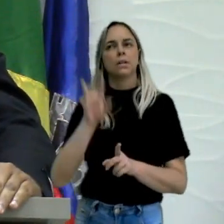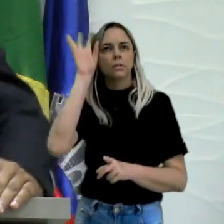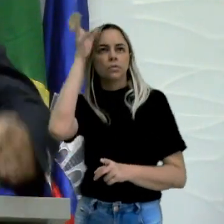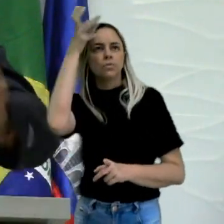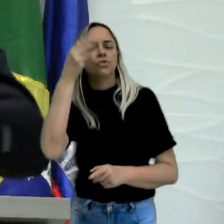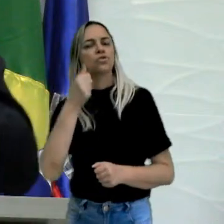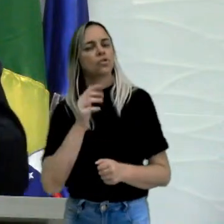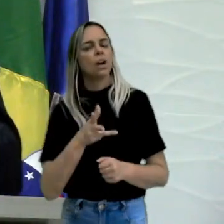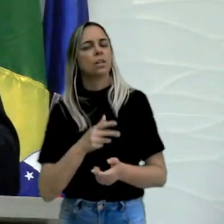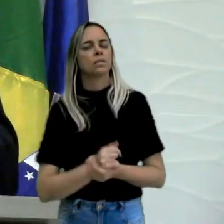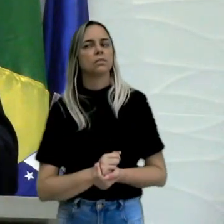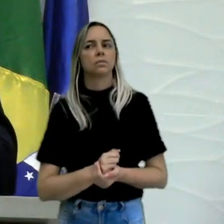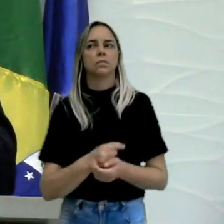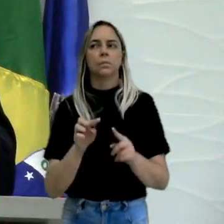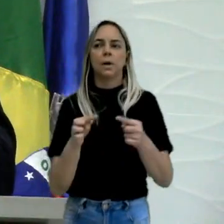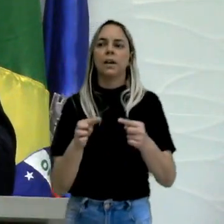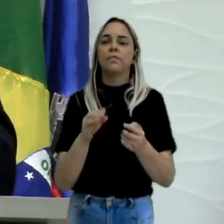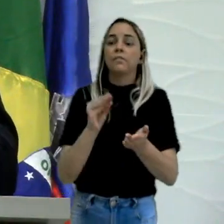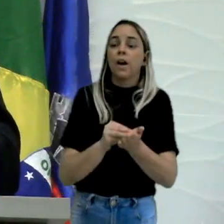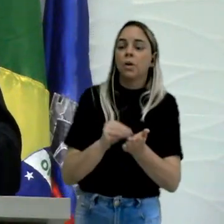município. Mas a falta de água